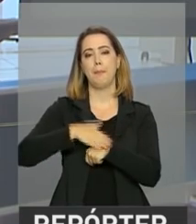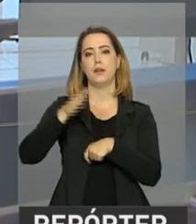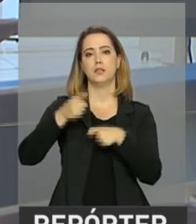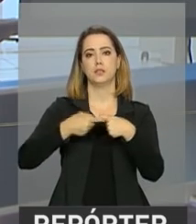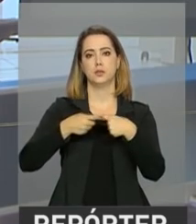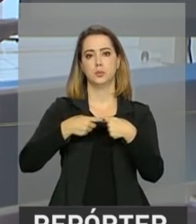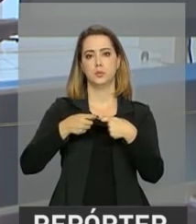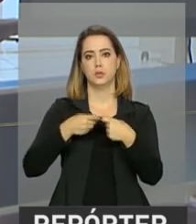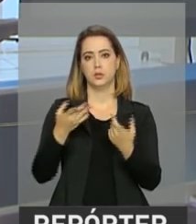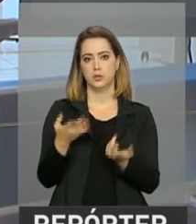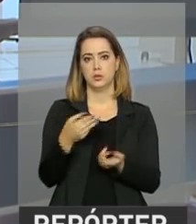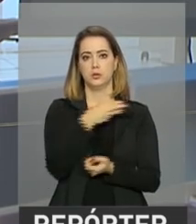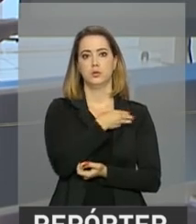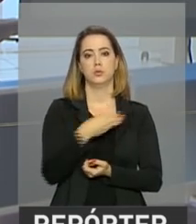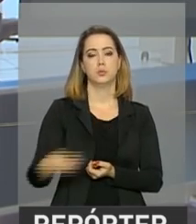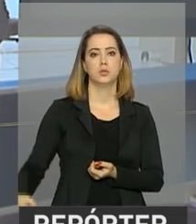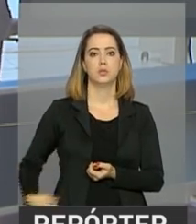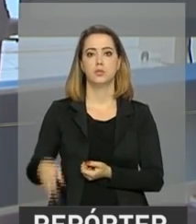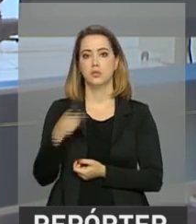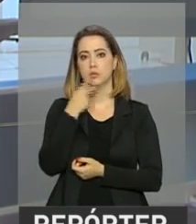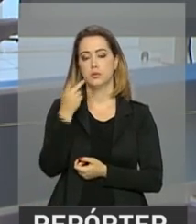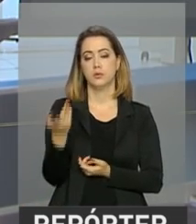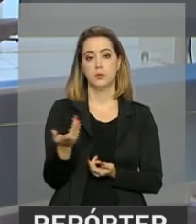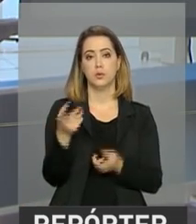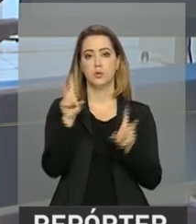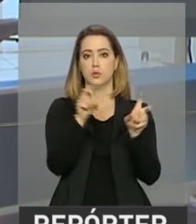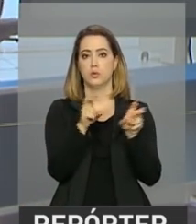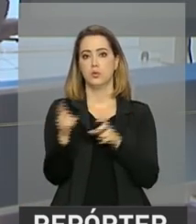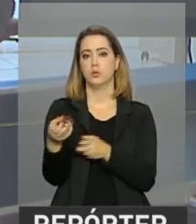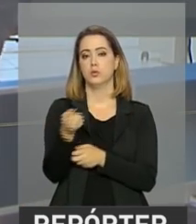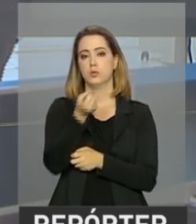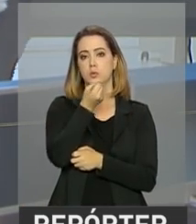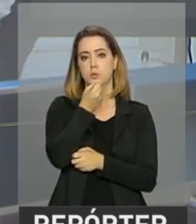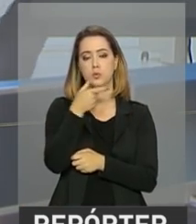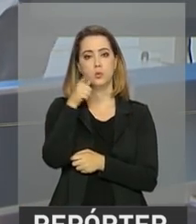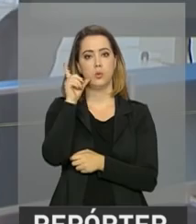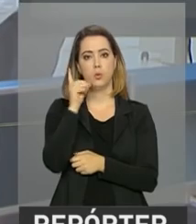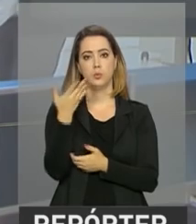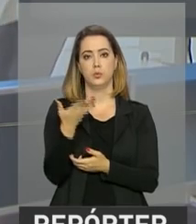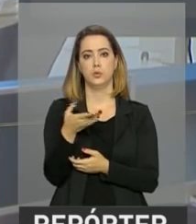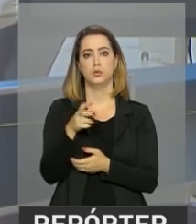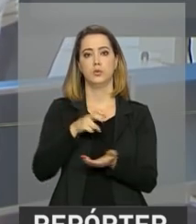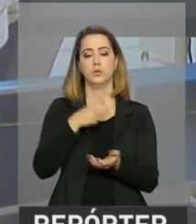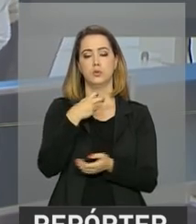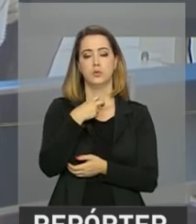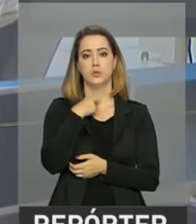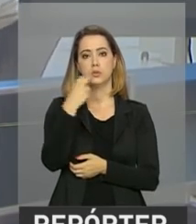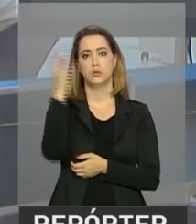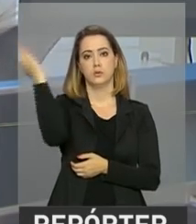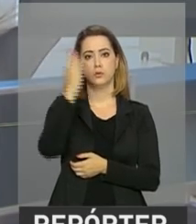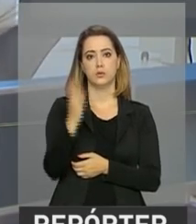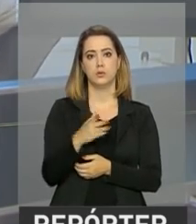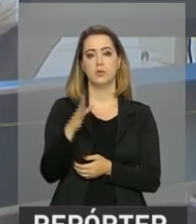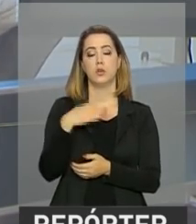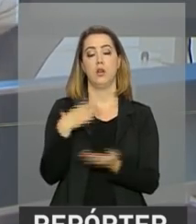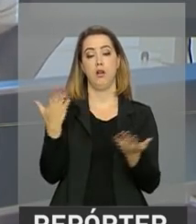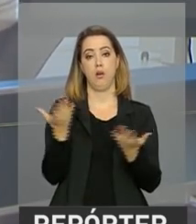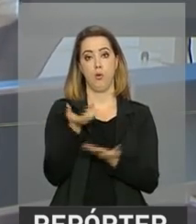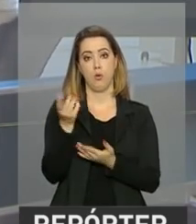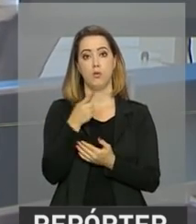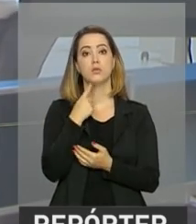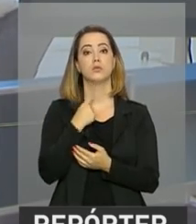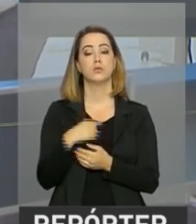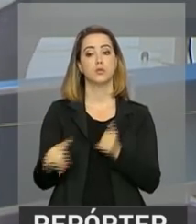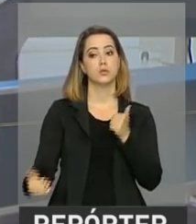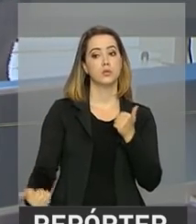ministro ricardo barros falou sobre o assunto em entrevista ao vivo ontem na voz do brasil a intenção é substituir cubanos e preencher